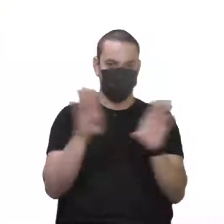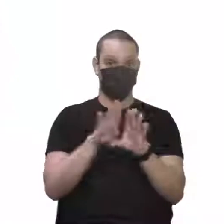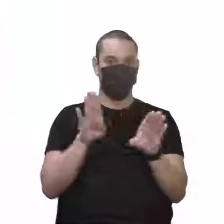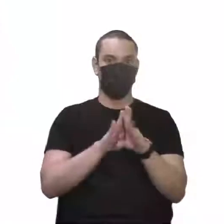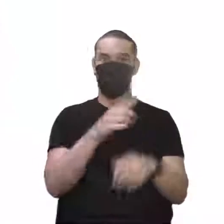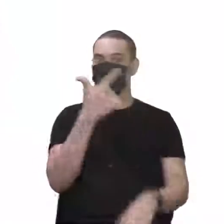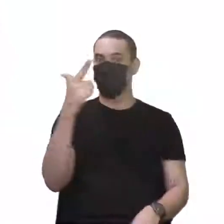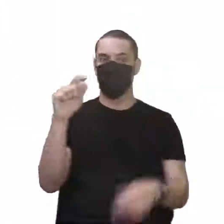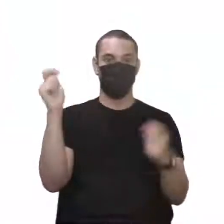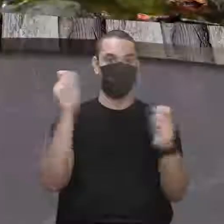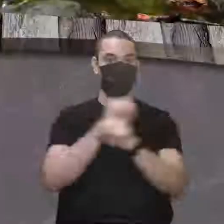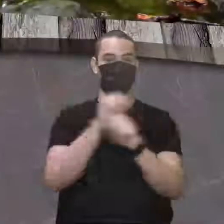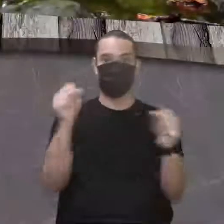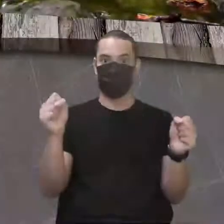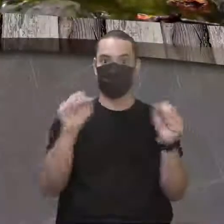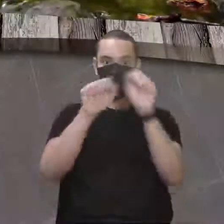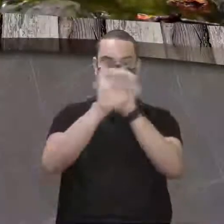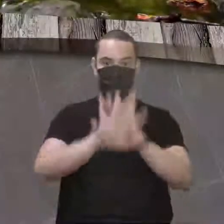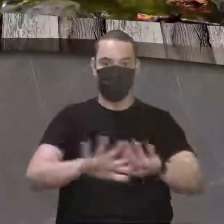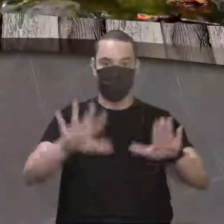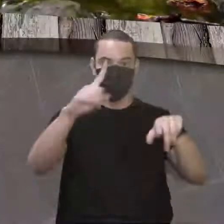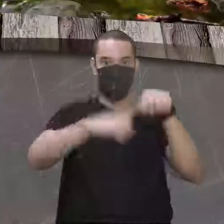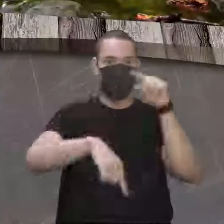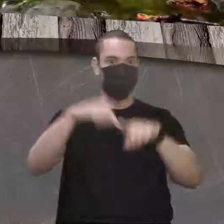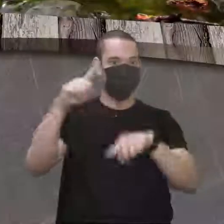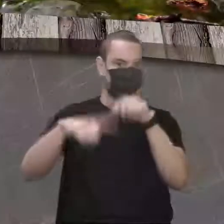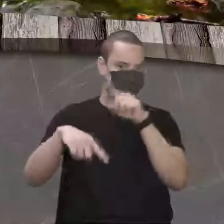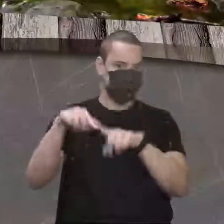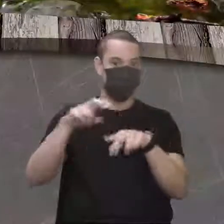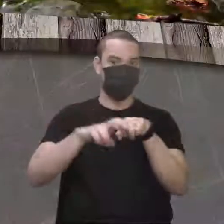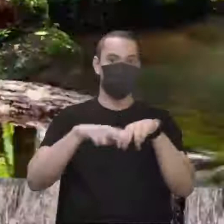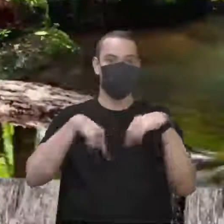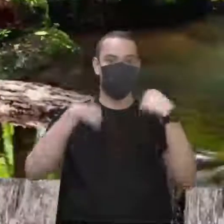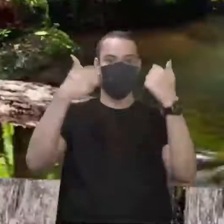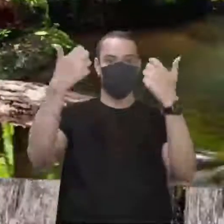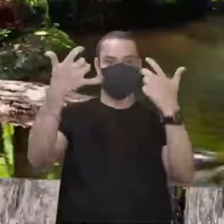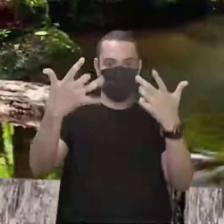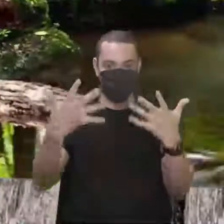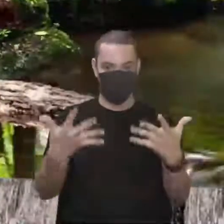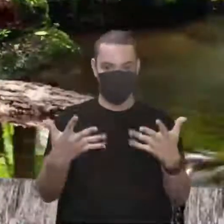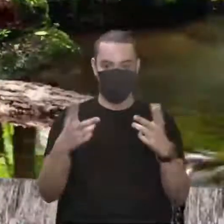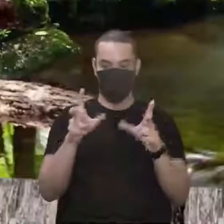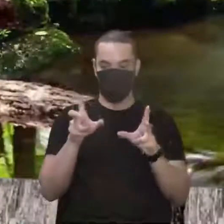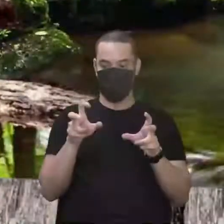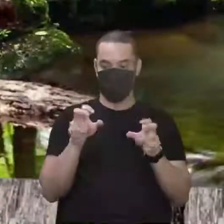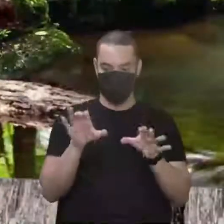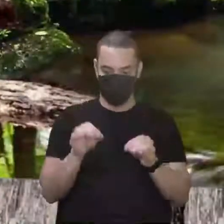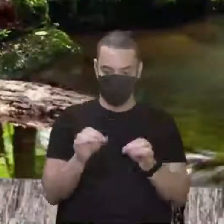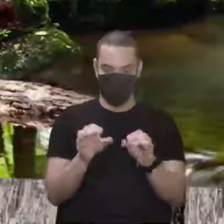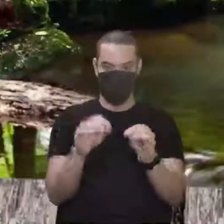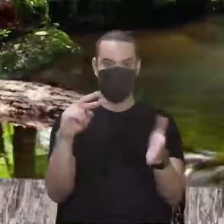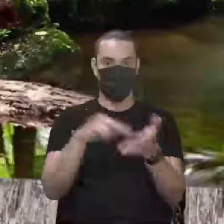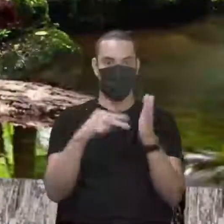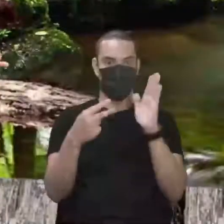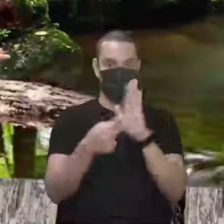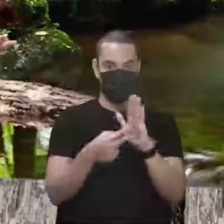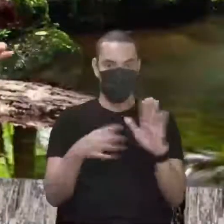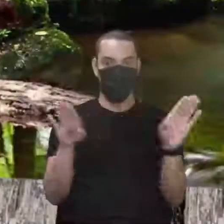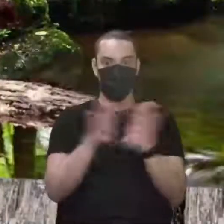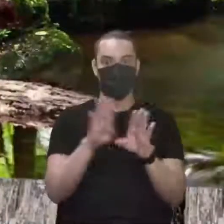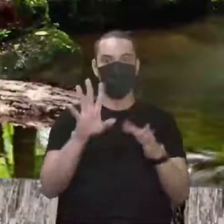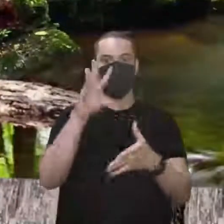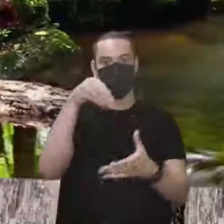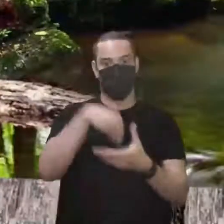é perceptível, material genético, quando nós estamos falando de bactérias, nós estamos falando de DNA